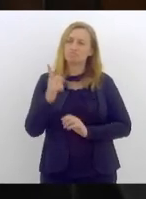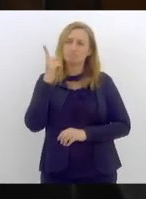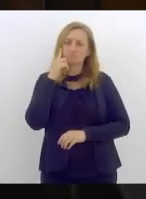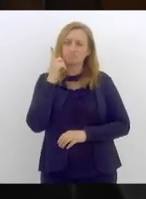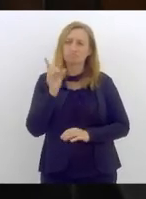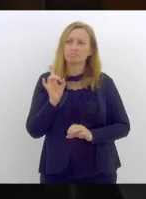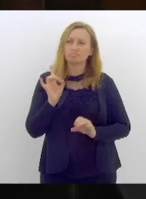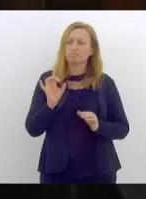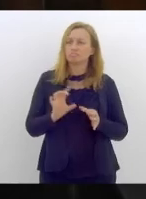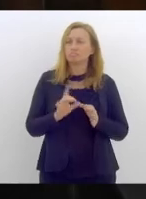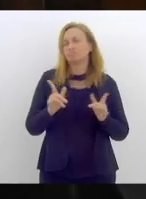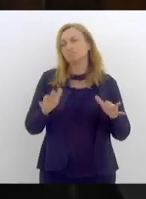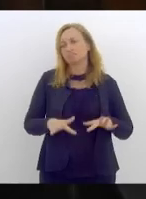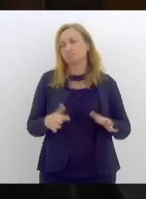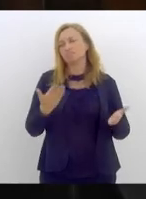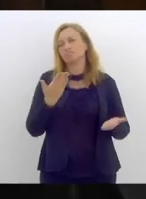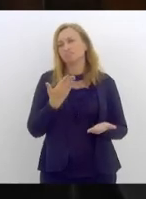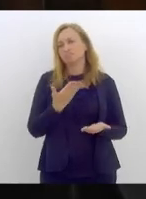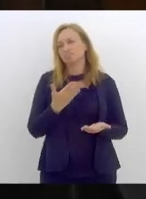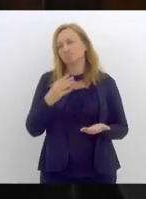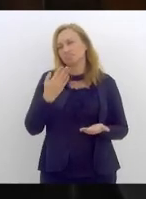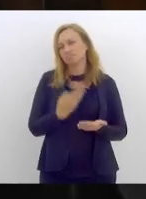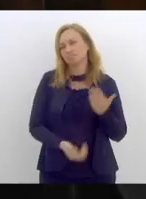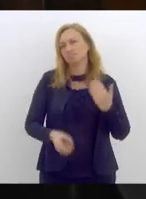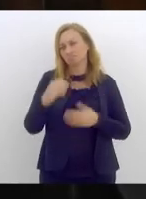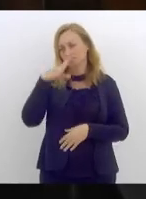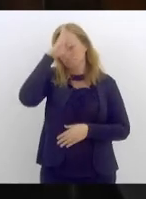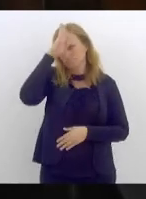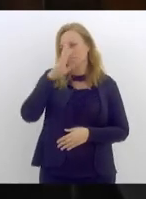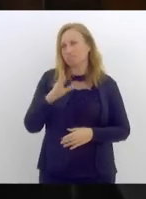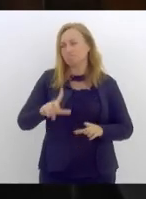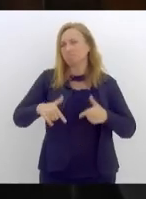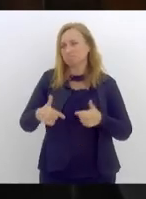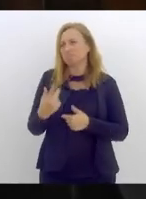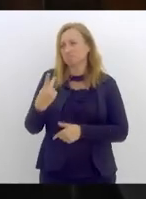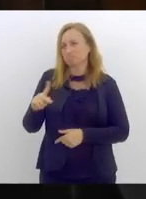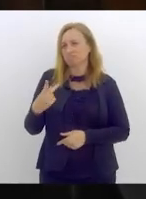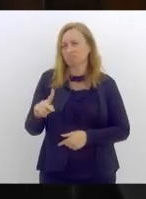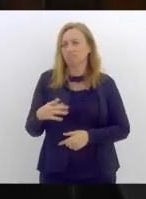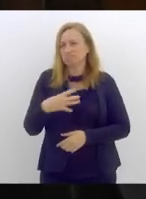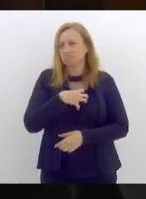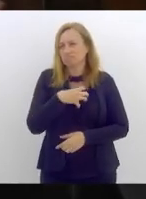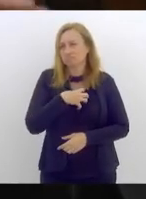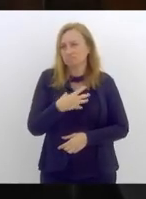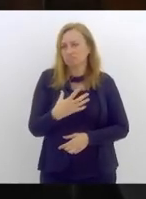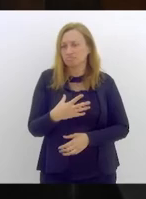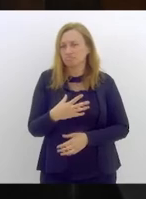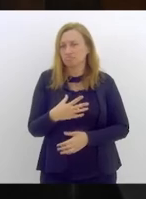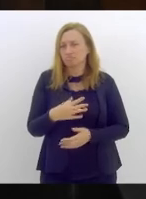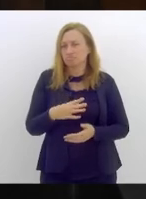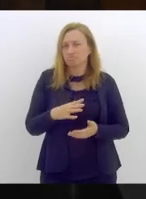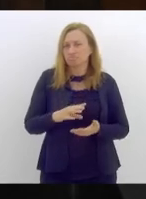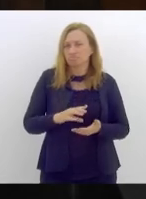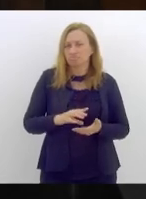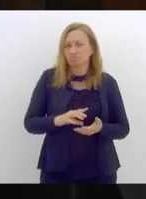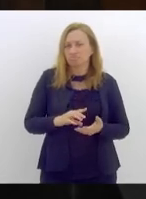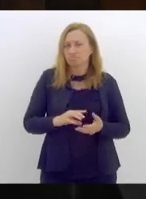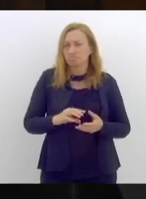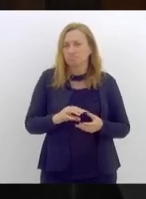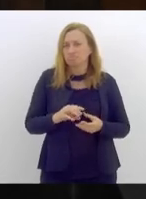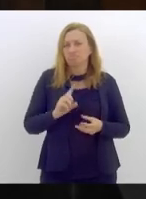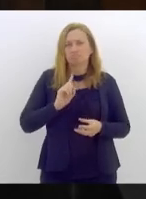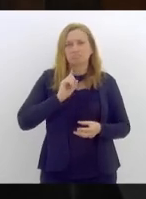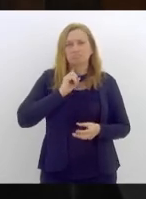quem pensa que já perdeu a eleição é bolsonaro que as atitudes que está tomando no sentido de melar o jogo de